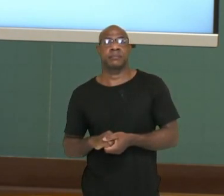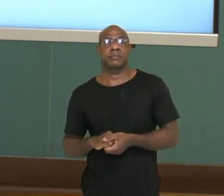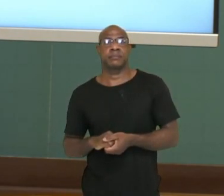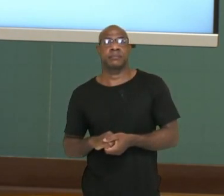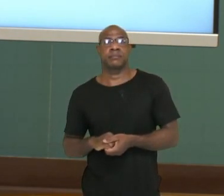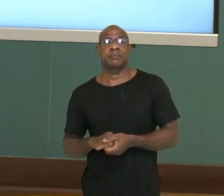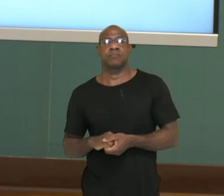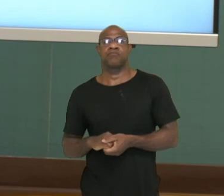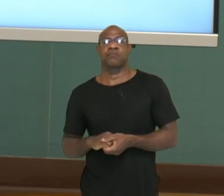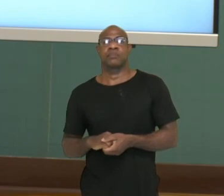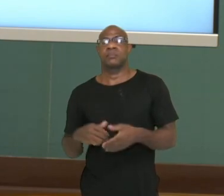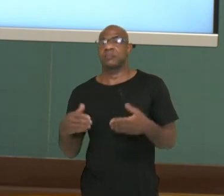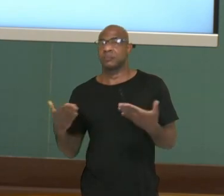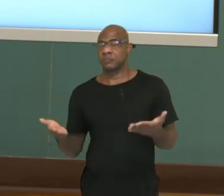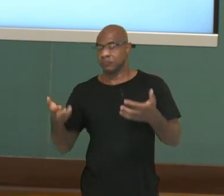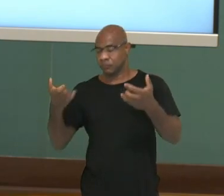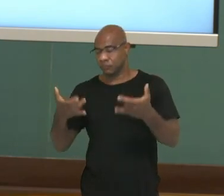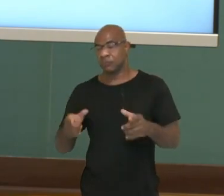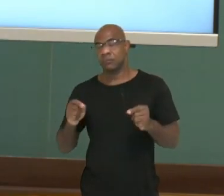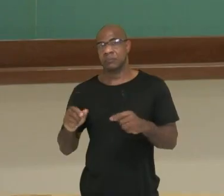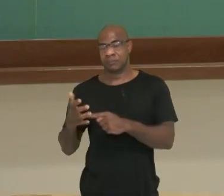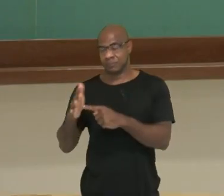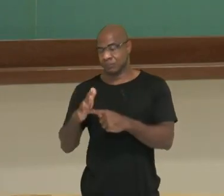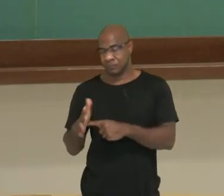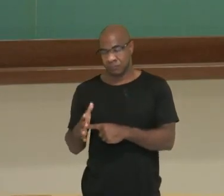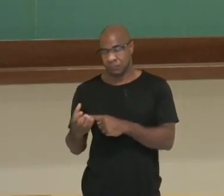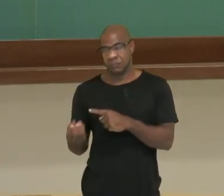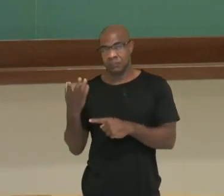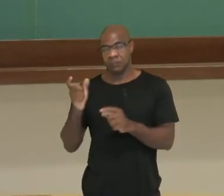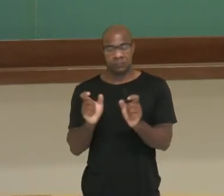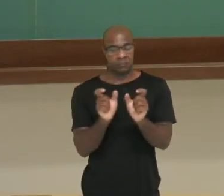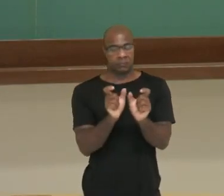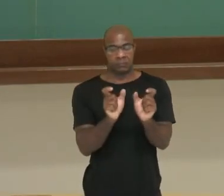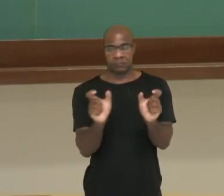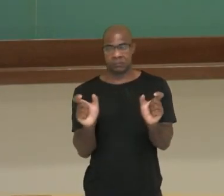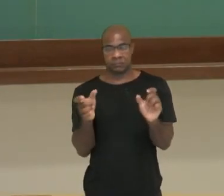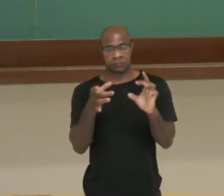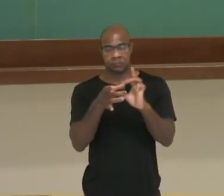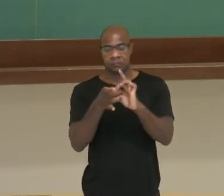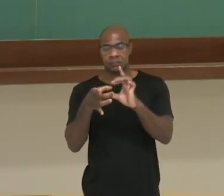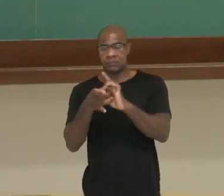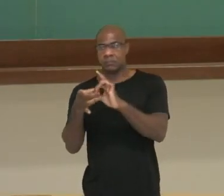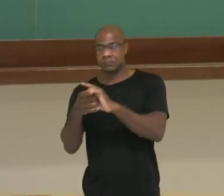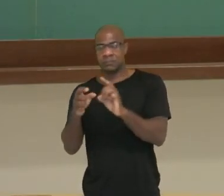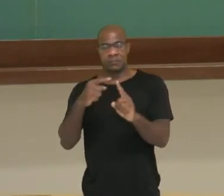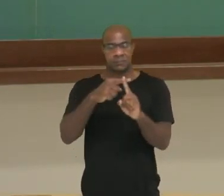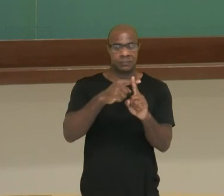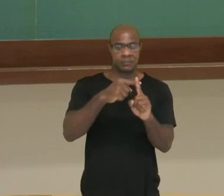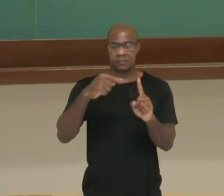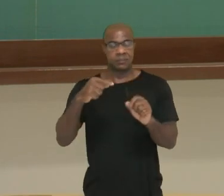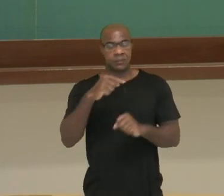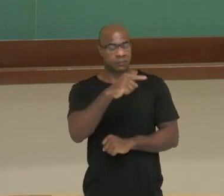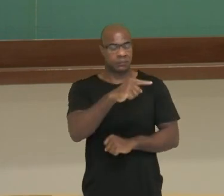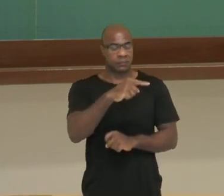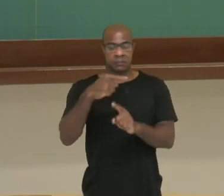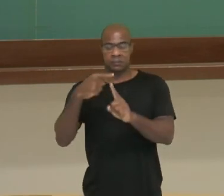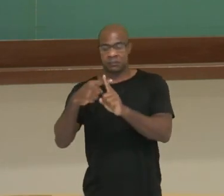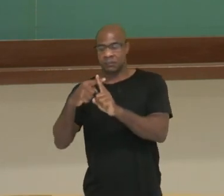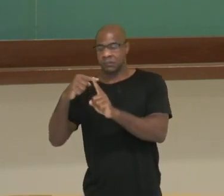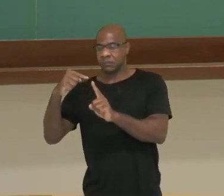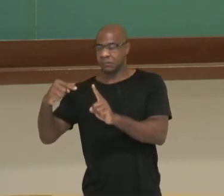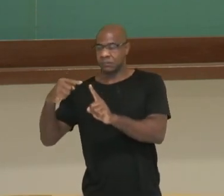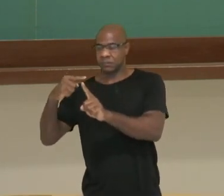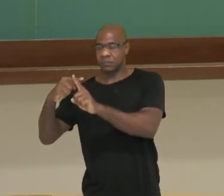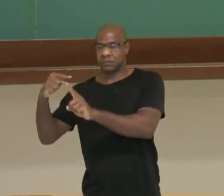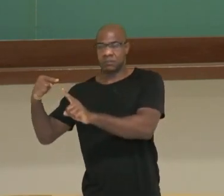gente? Então, a gente viu geradores associados em série. A gente viu que a associação em série é recomendável quando você quer